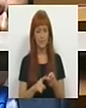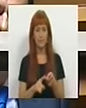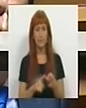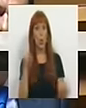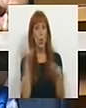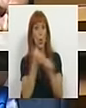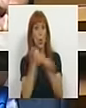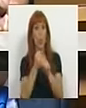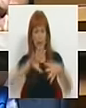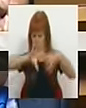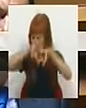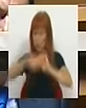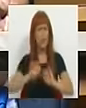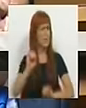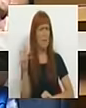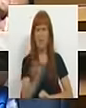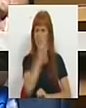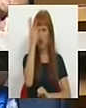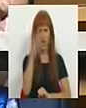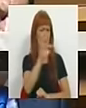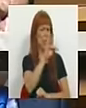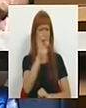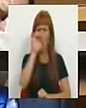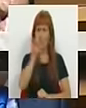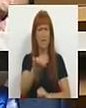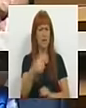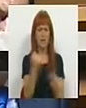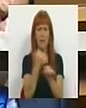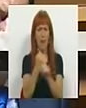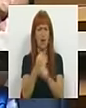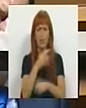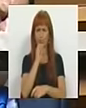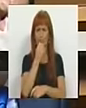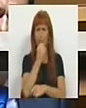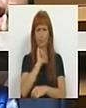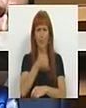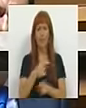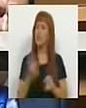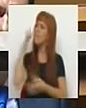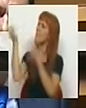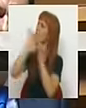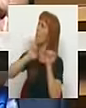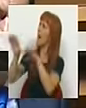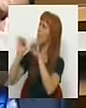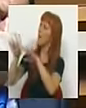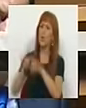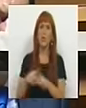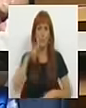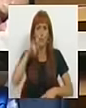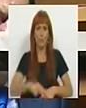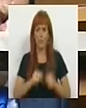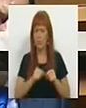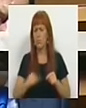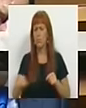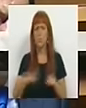o emprego que foi destruído no primeiro trimestre, 48 mil postos de trabalho, as exportações, que interromperam um